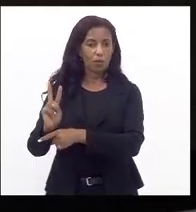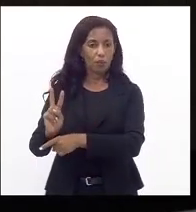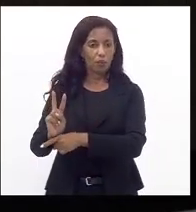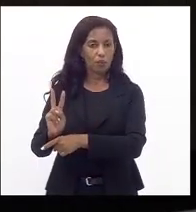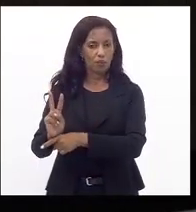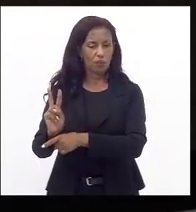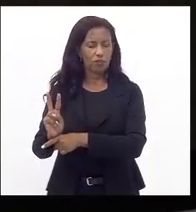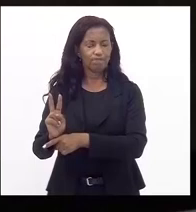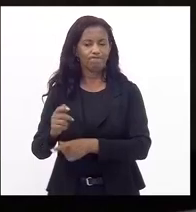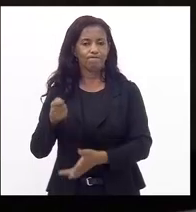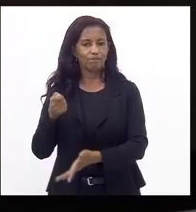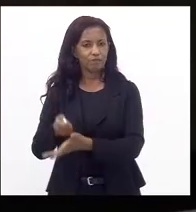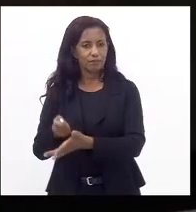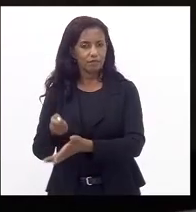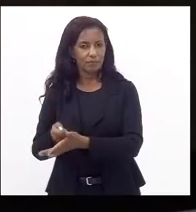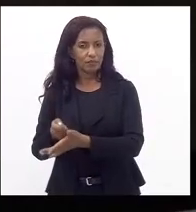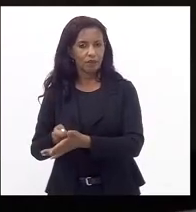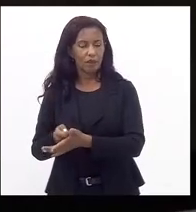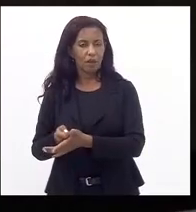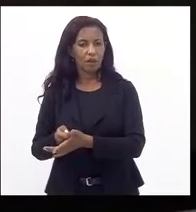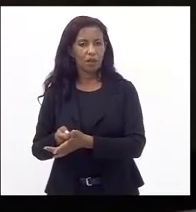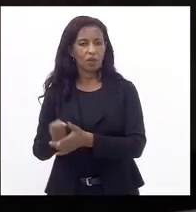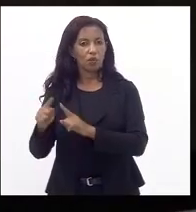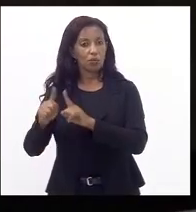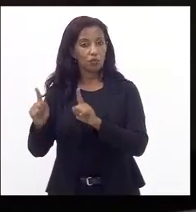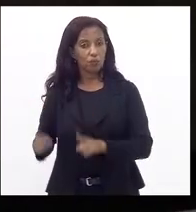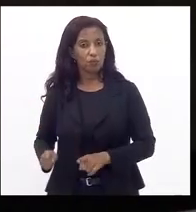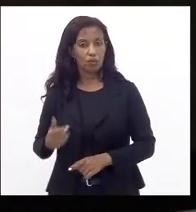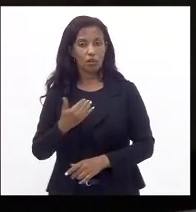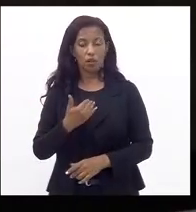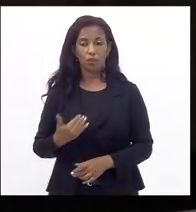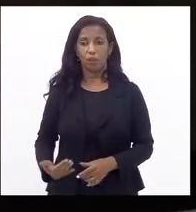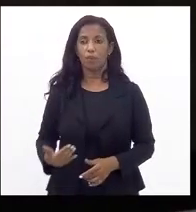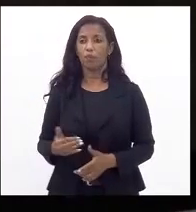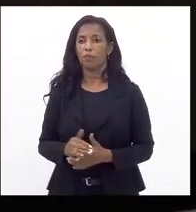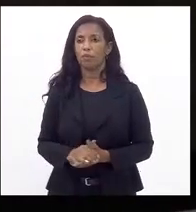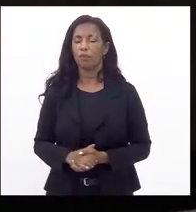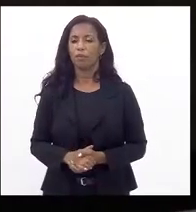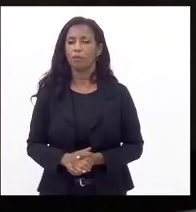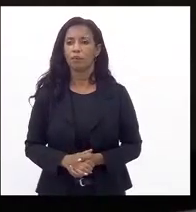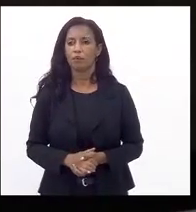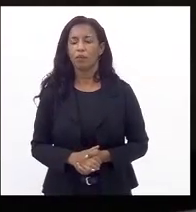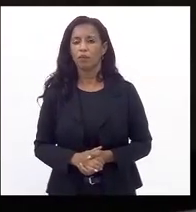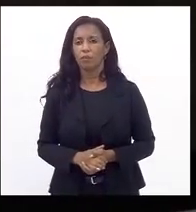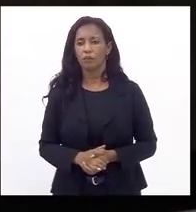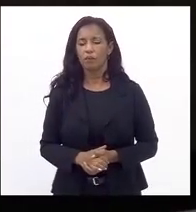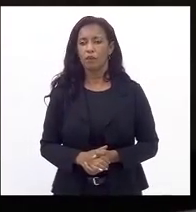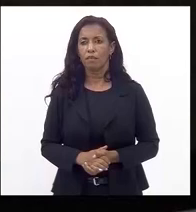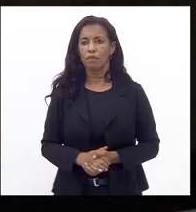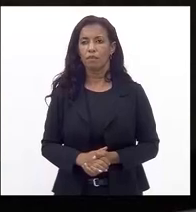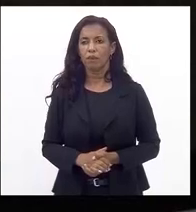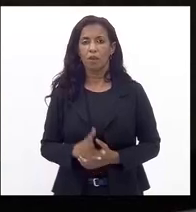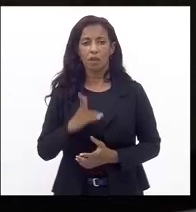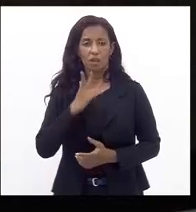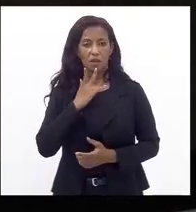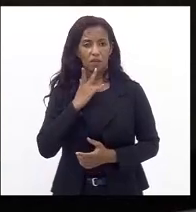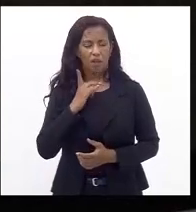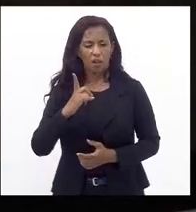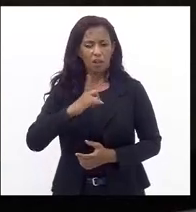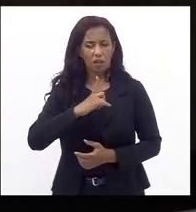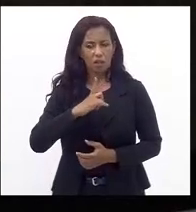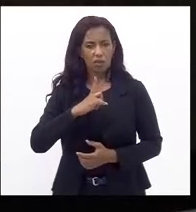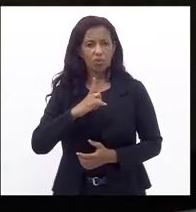intransigente do funcionário público porque também o sou e dizer que